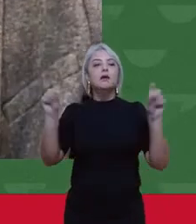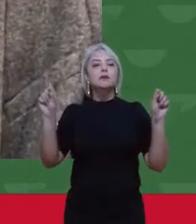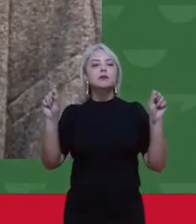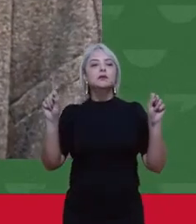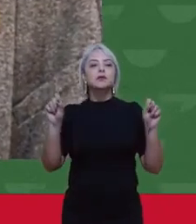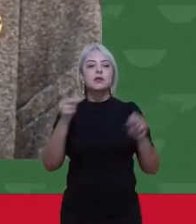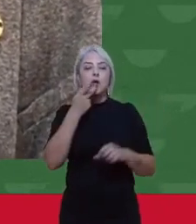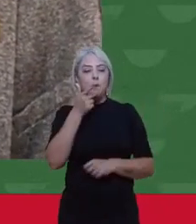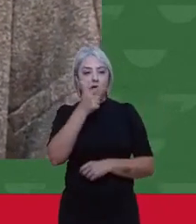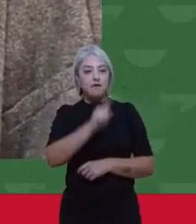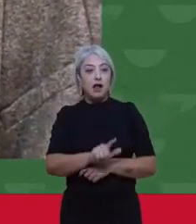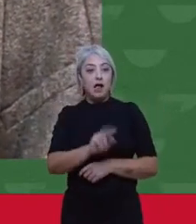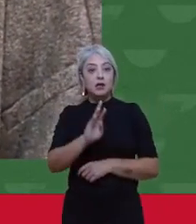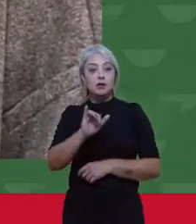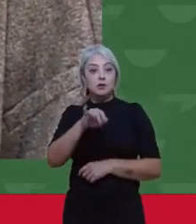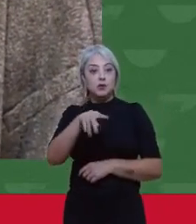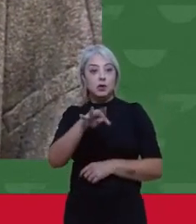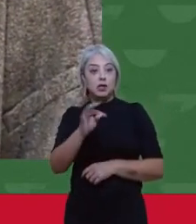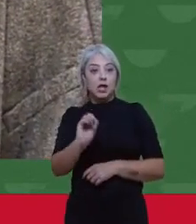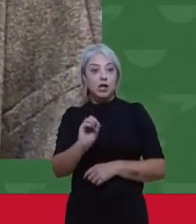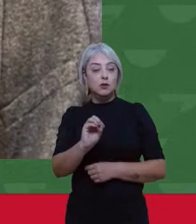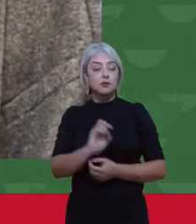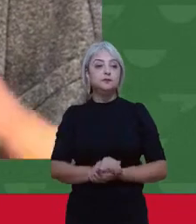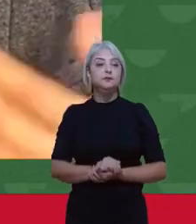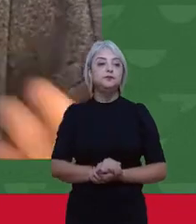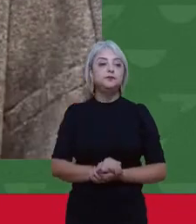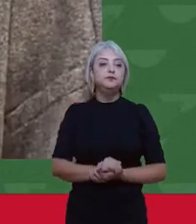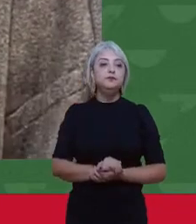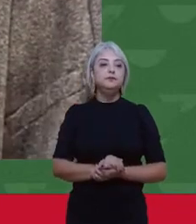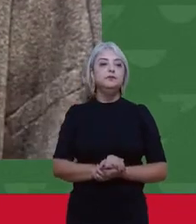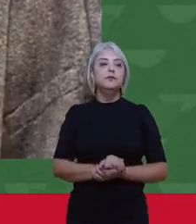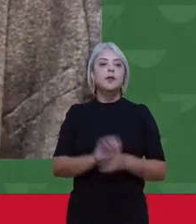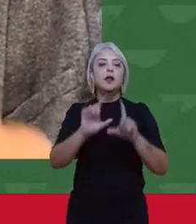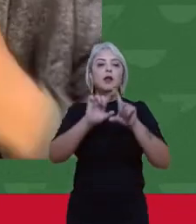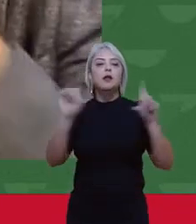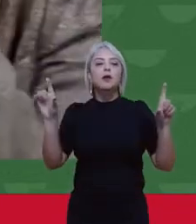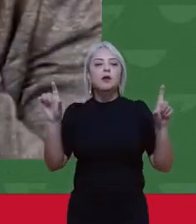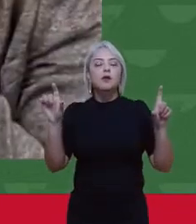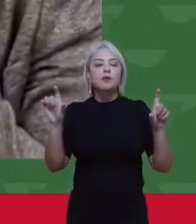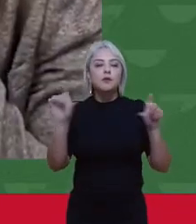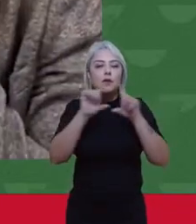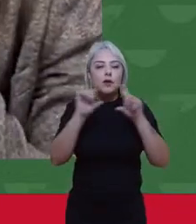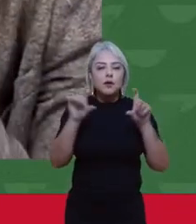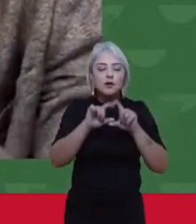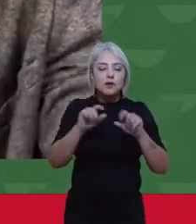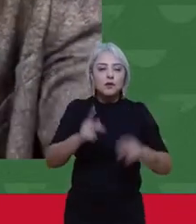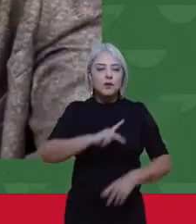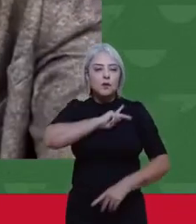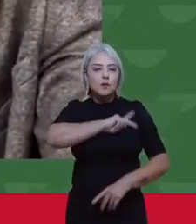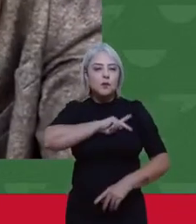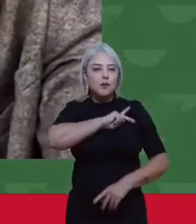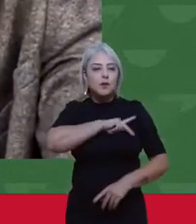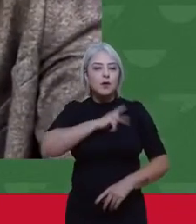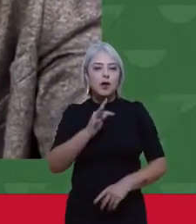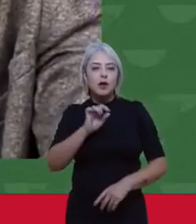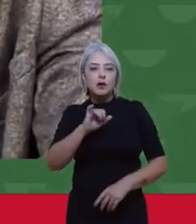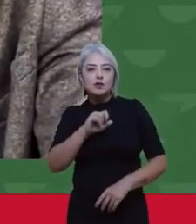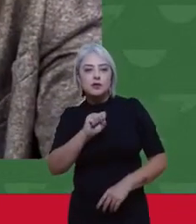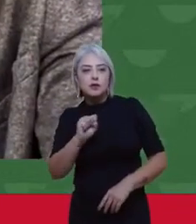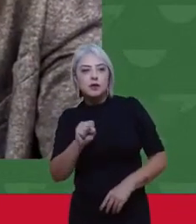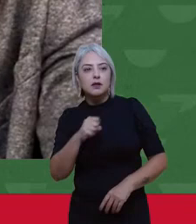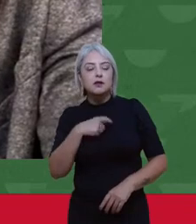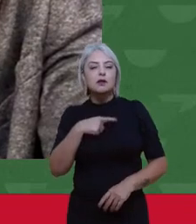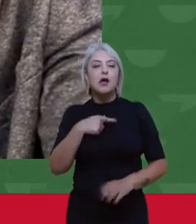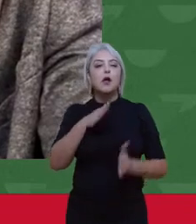Neto, que de um verso dele, um poema dele, que os Titãs musicaram.